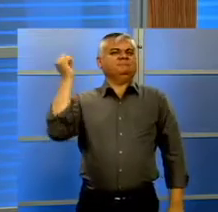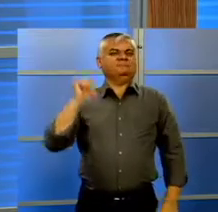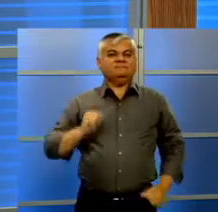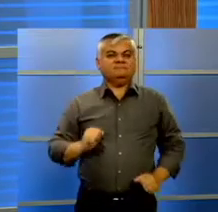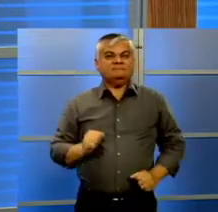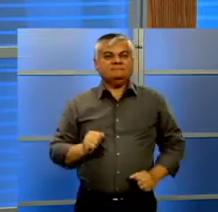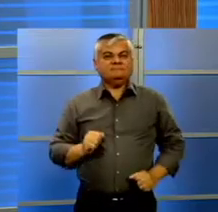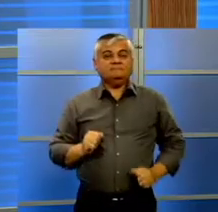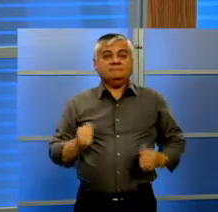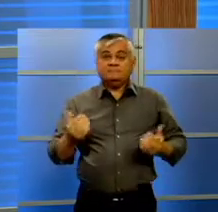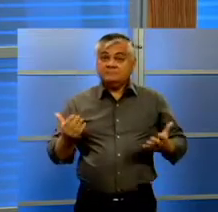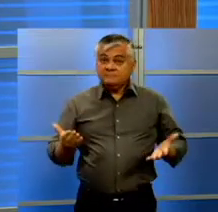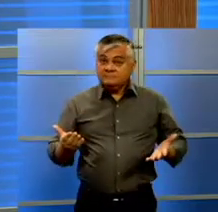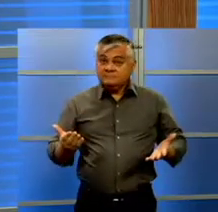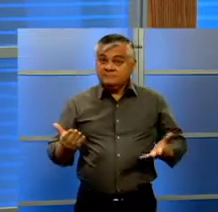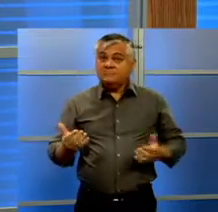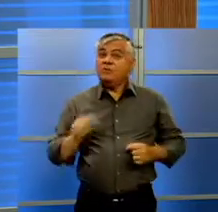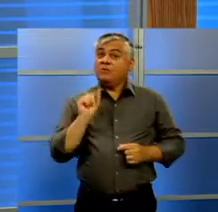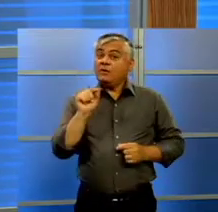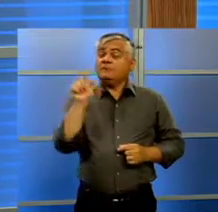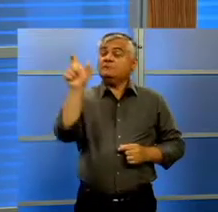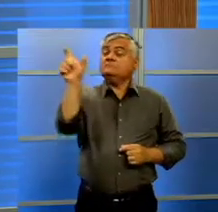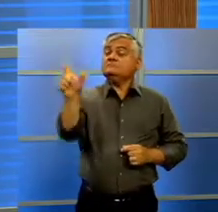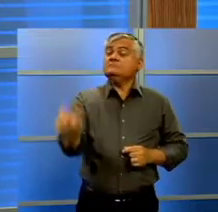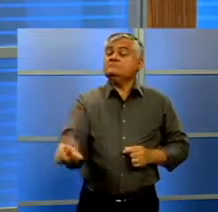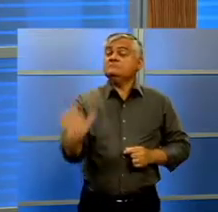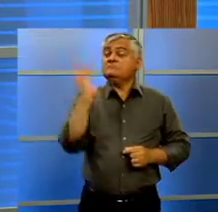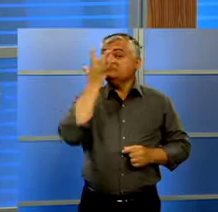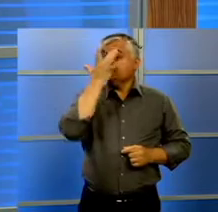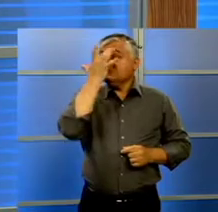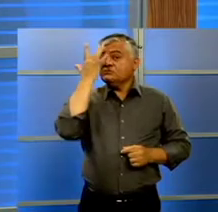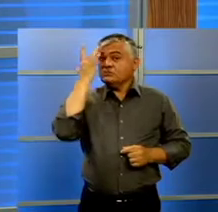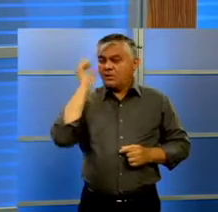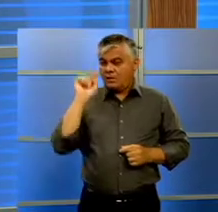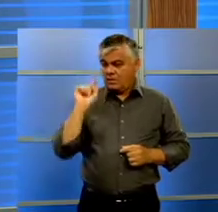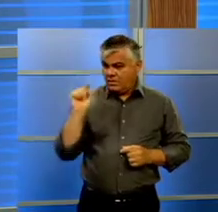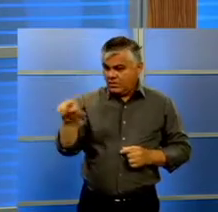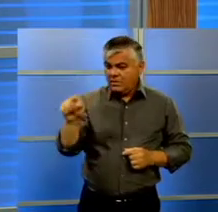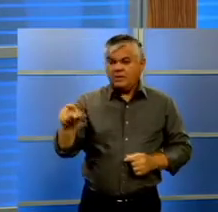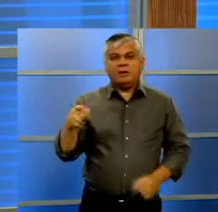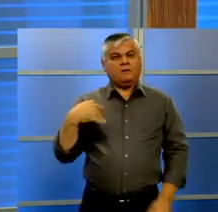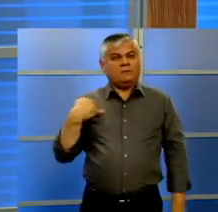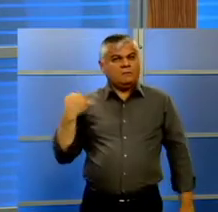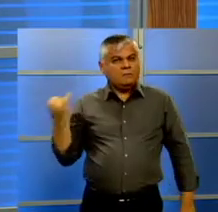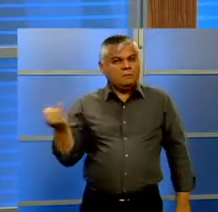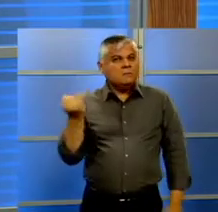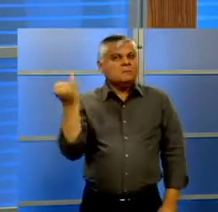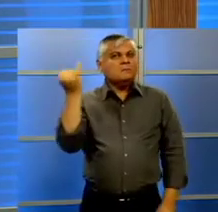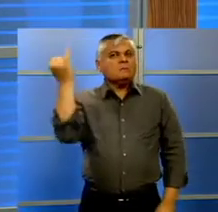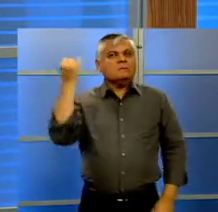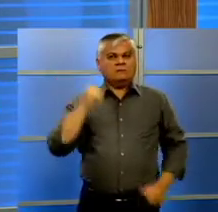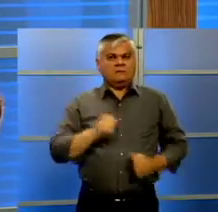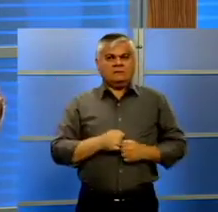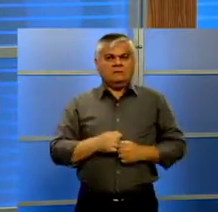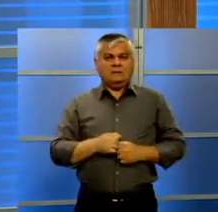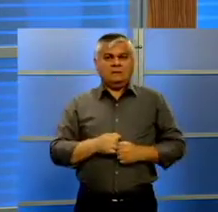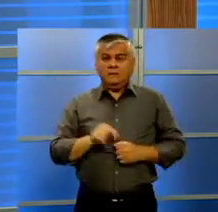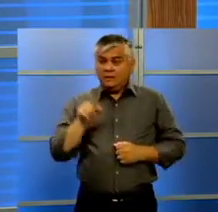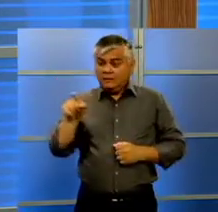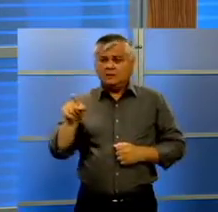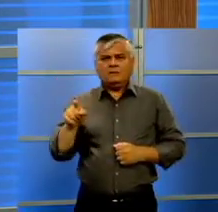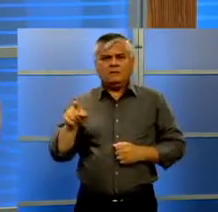você. Você está tratando de pessoas. Quando eu digo que ele é especial para mim, eu quero dizer que ele